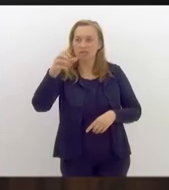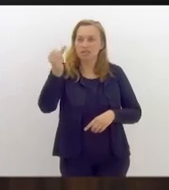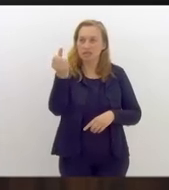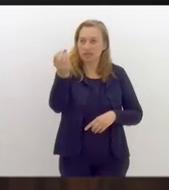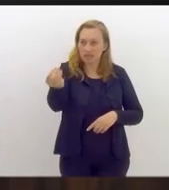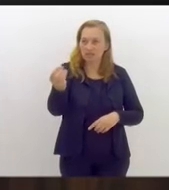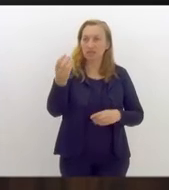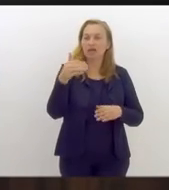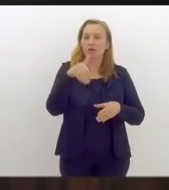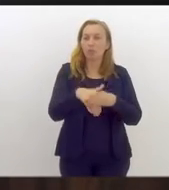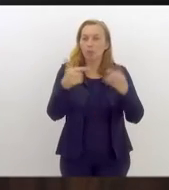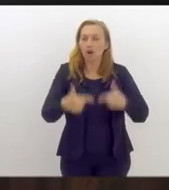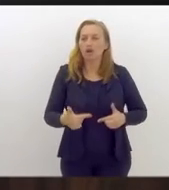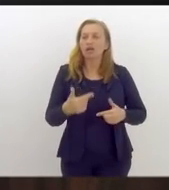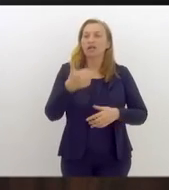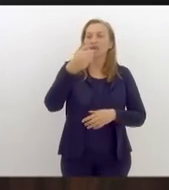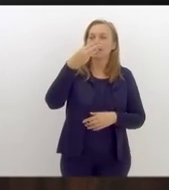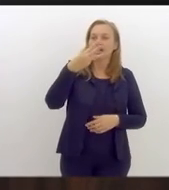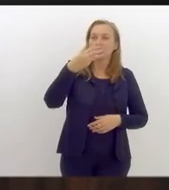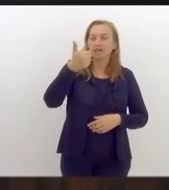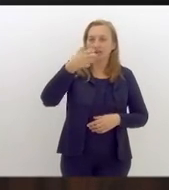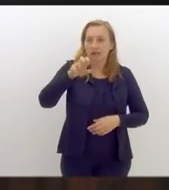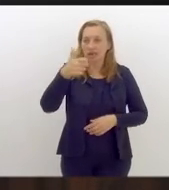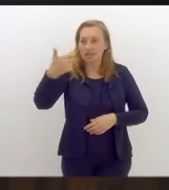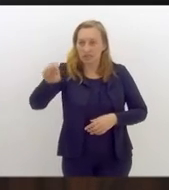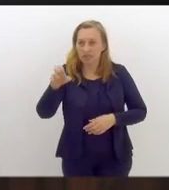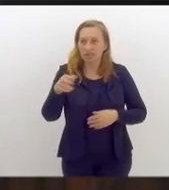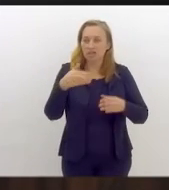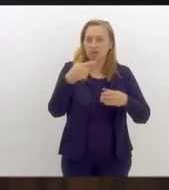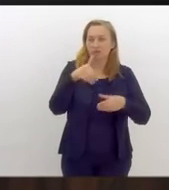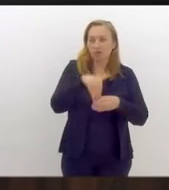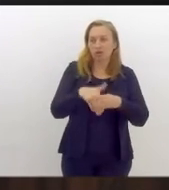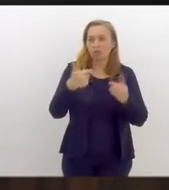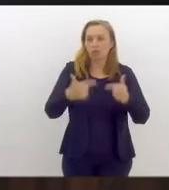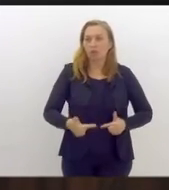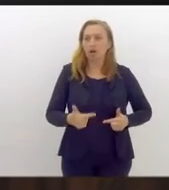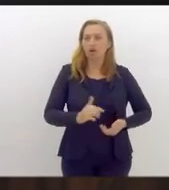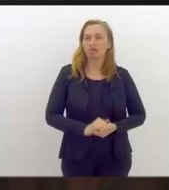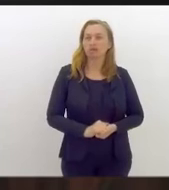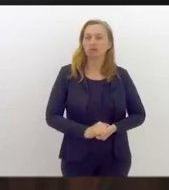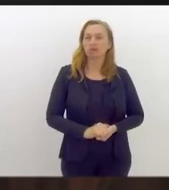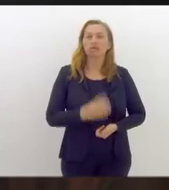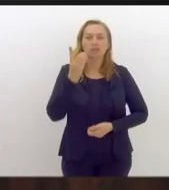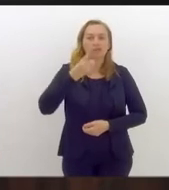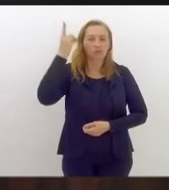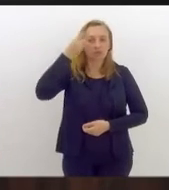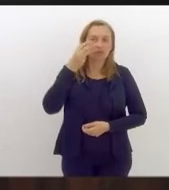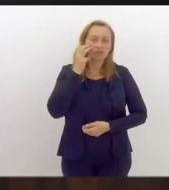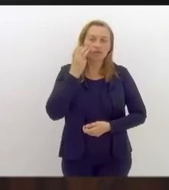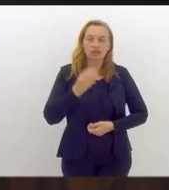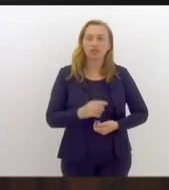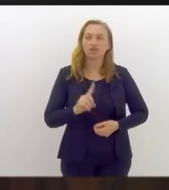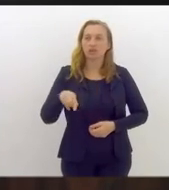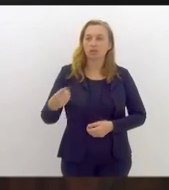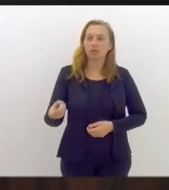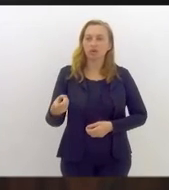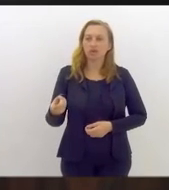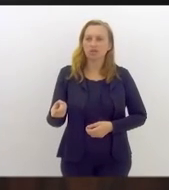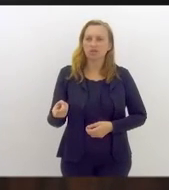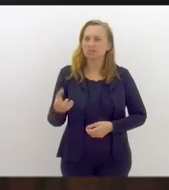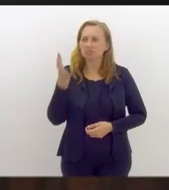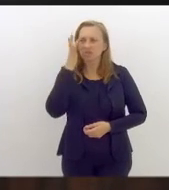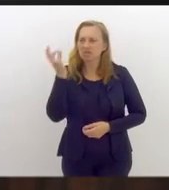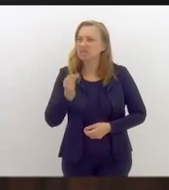1560, abstenção. E 1515, abstenção. Deputado Valdeque Carneiro, em seguida, não sei quem é que